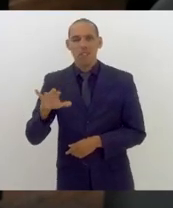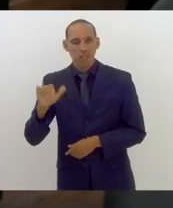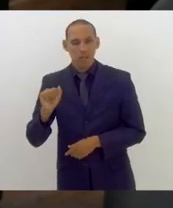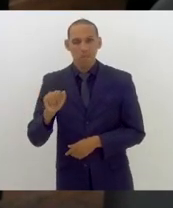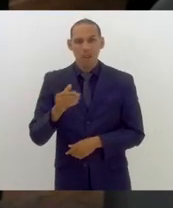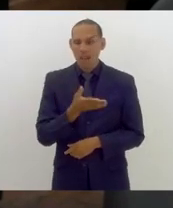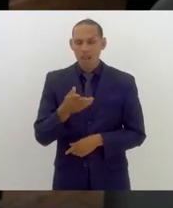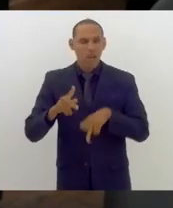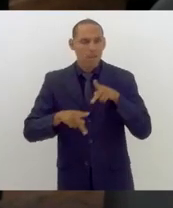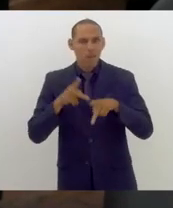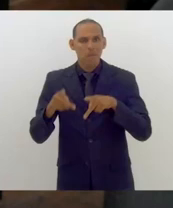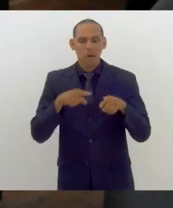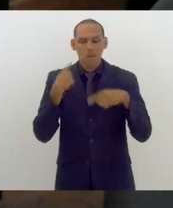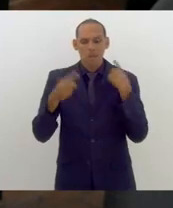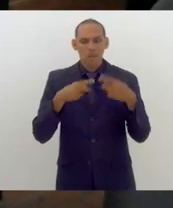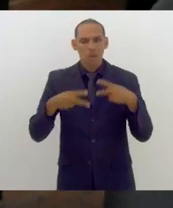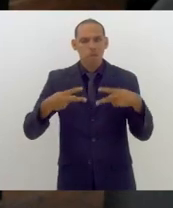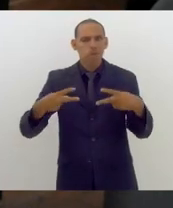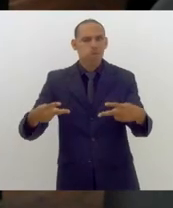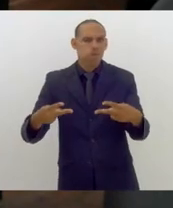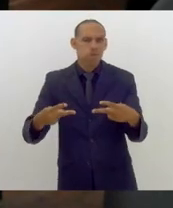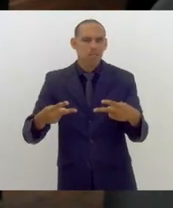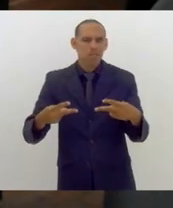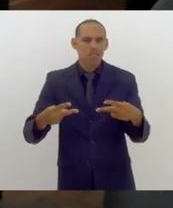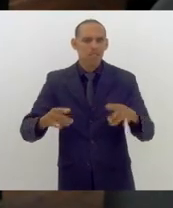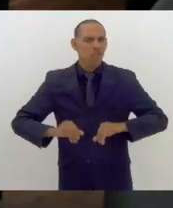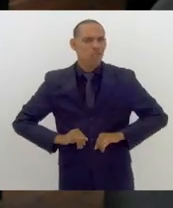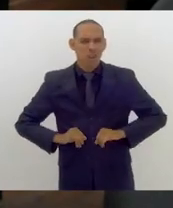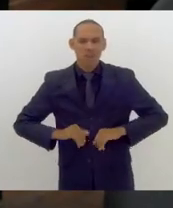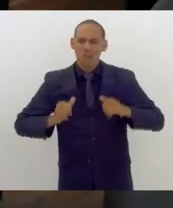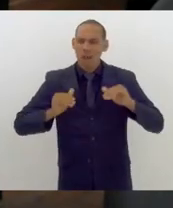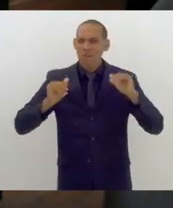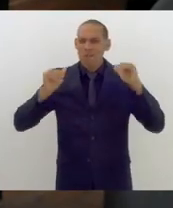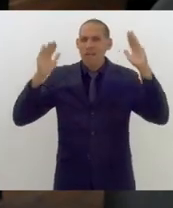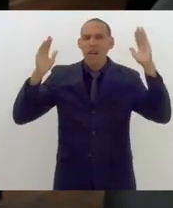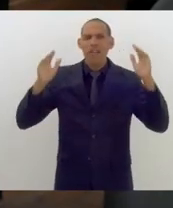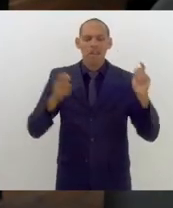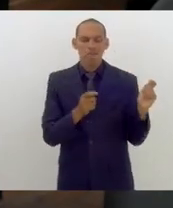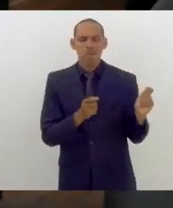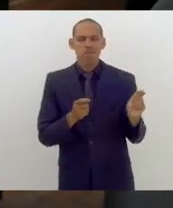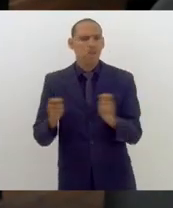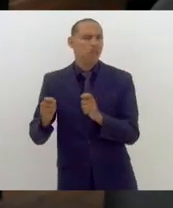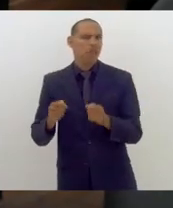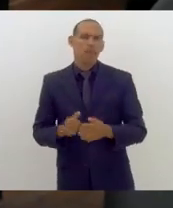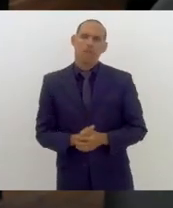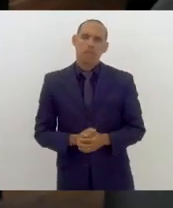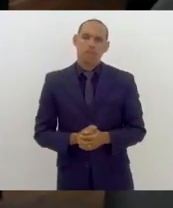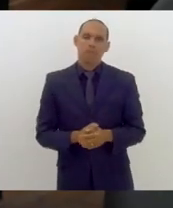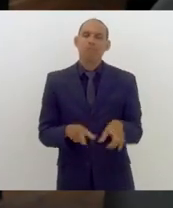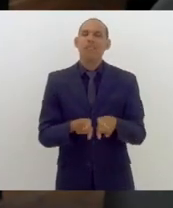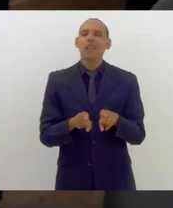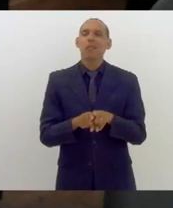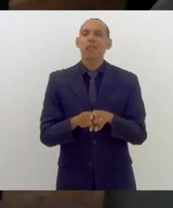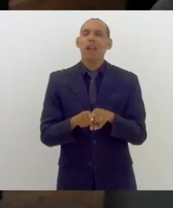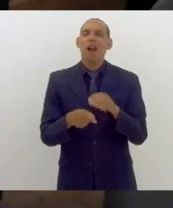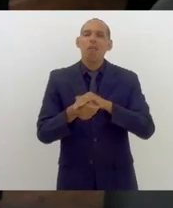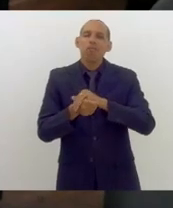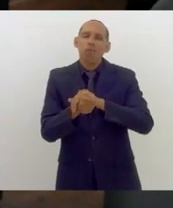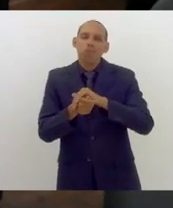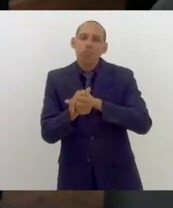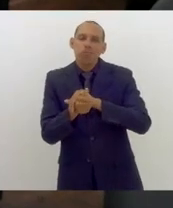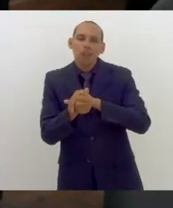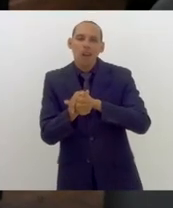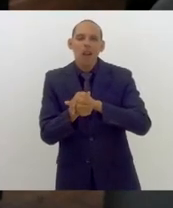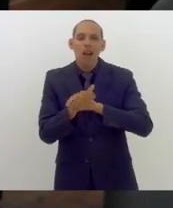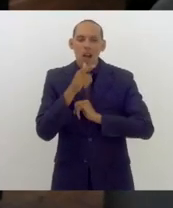visto a morte desses desses animais com cada vez mais frequências né A questão das tartarugas marinhas também